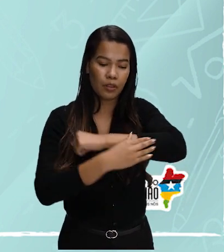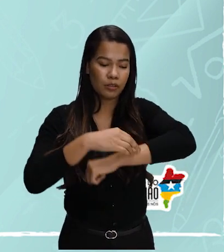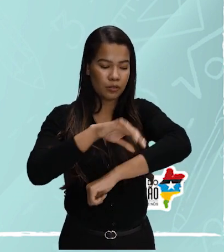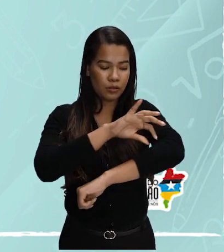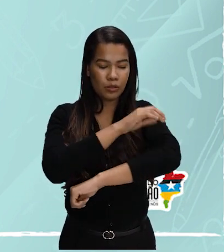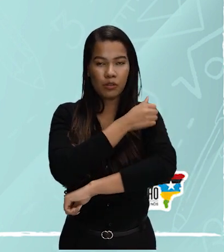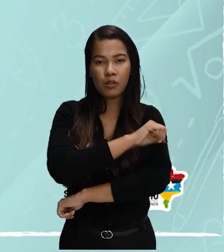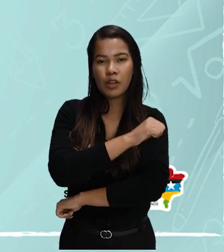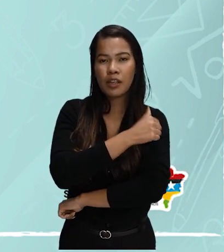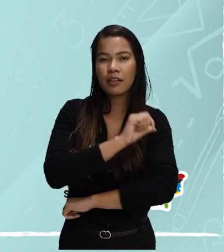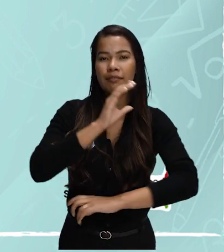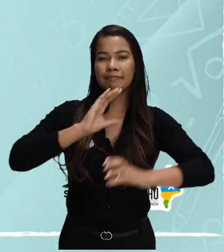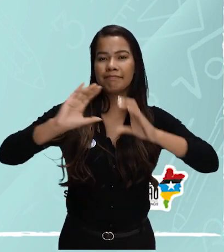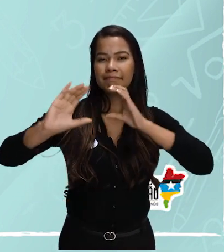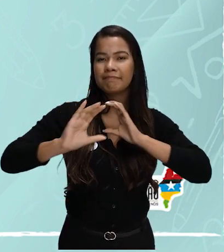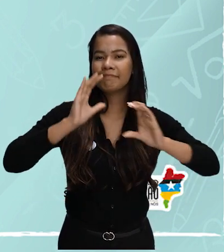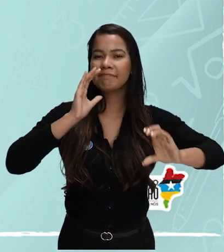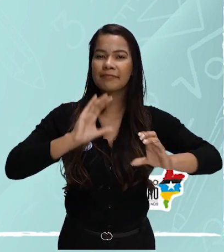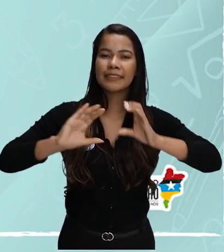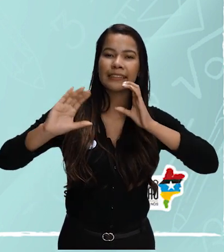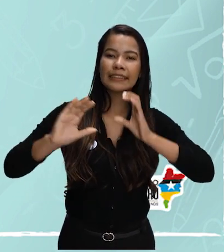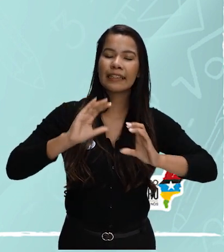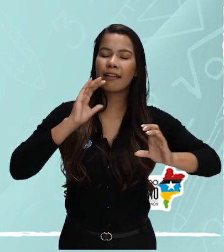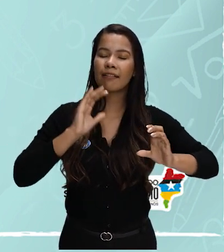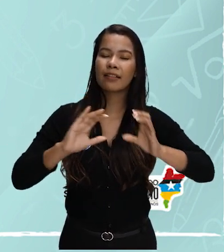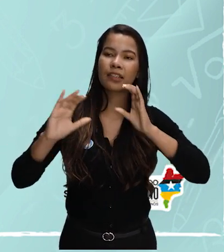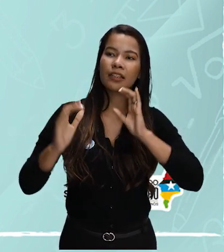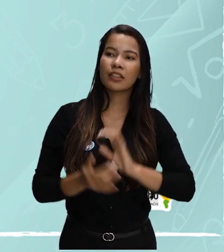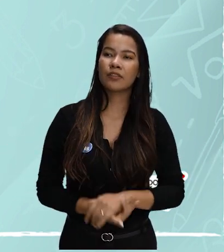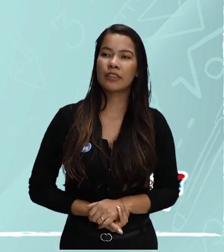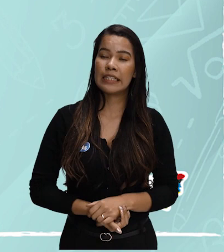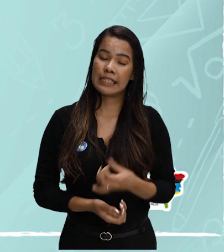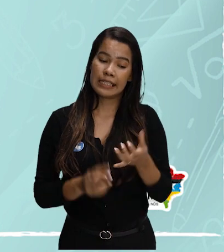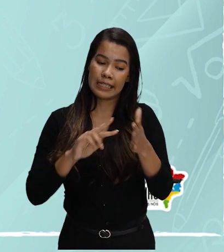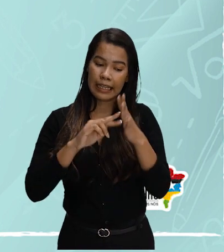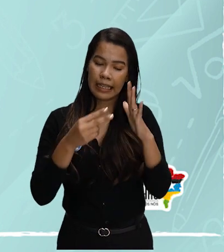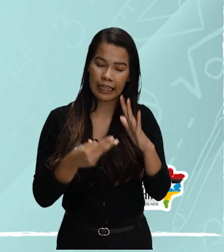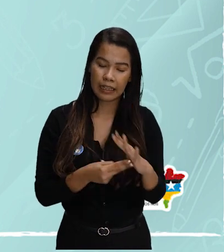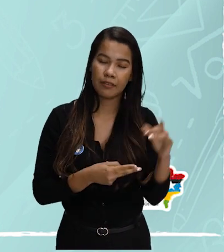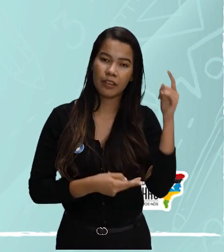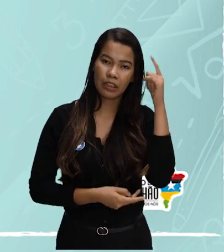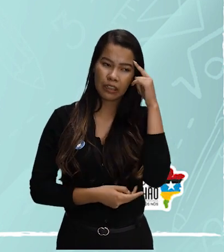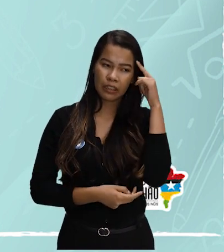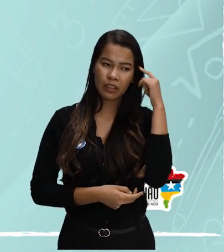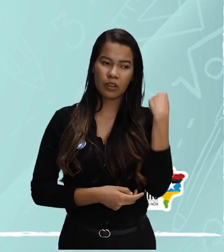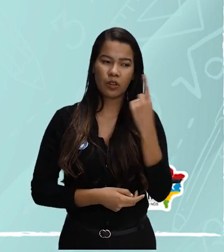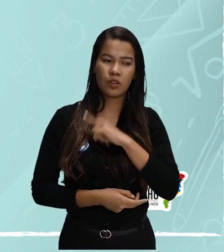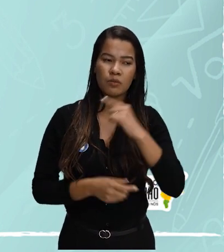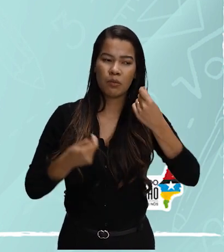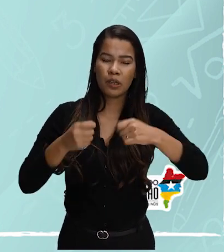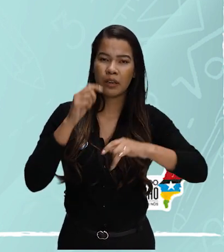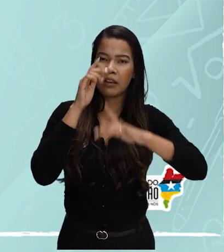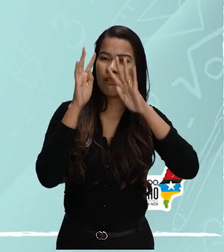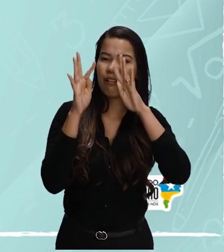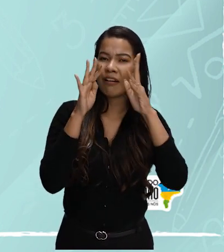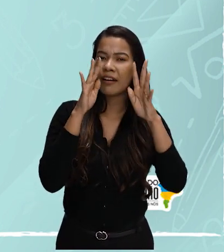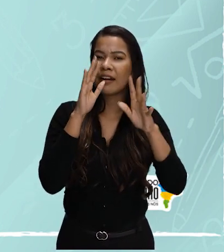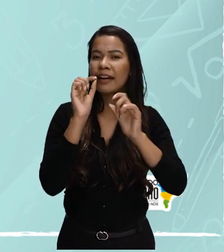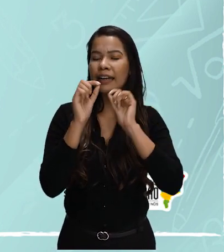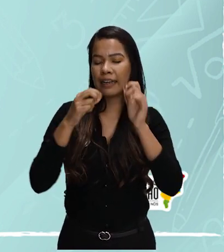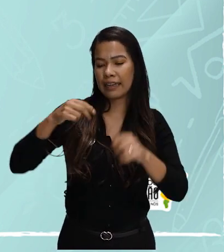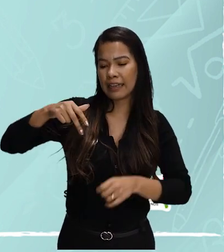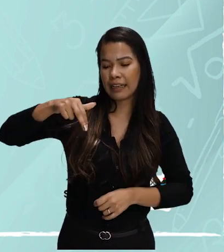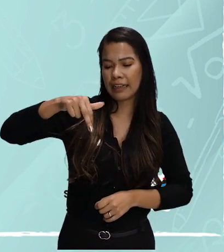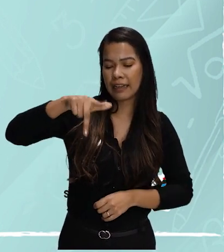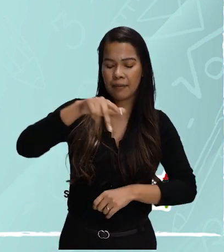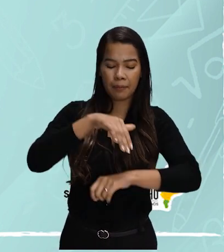nas trovas, em provas de amor ao luar. Significa, da ideia, a gente pode imaginar que ele andava